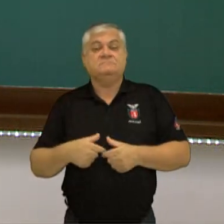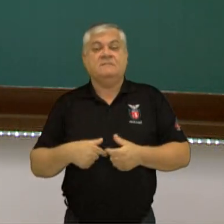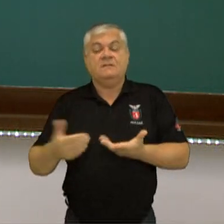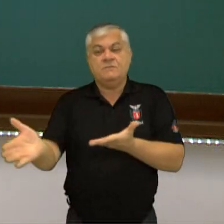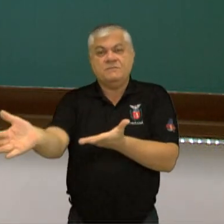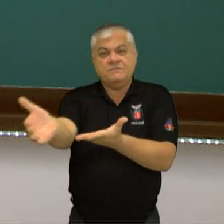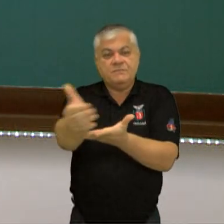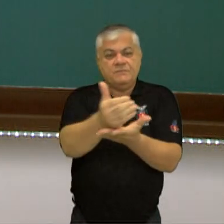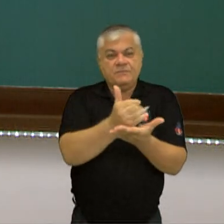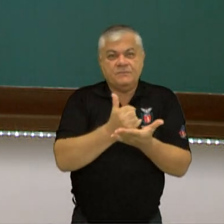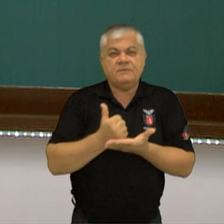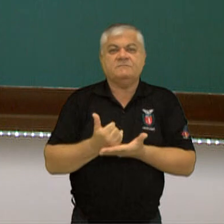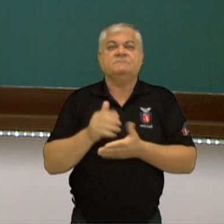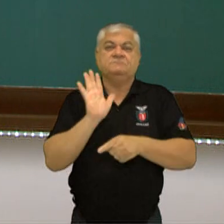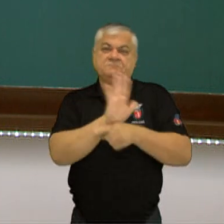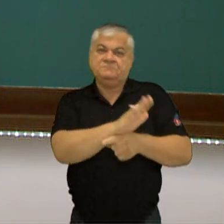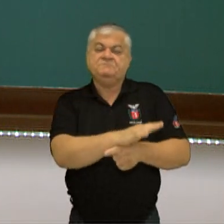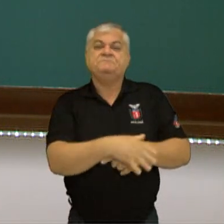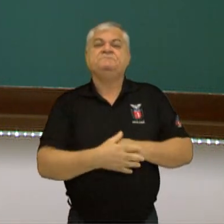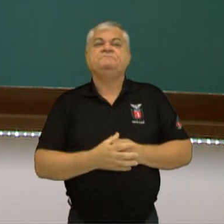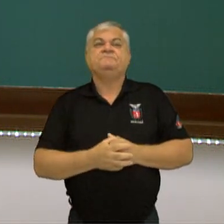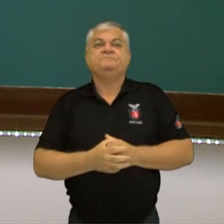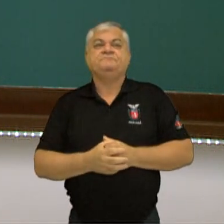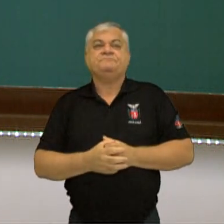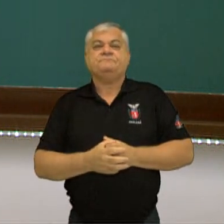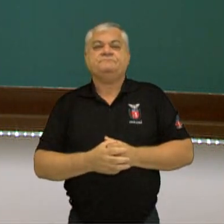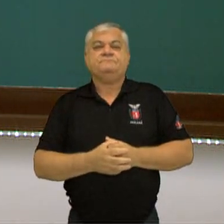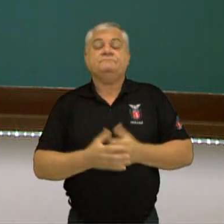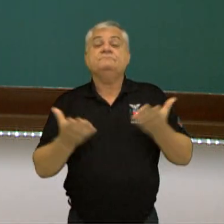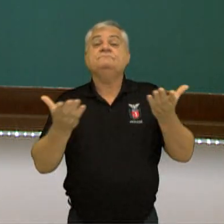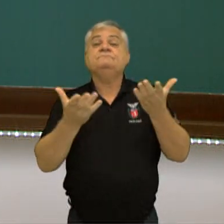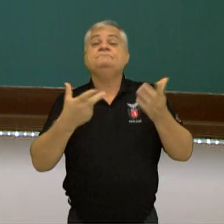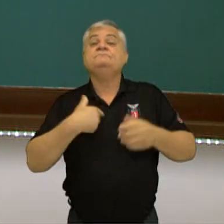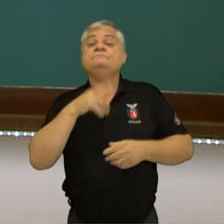eles sobreviverem. Então, assim, sobre a seguinte questão, responda a